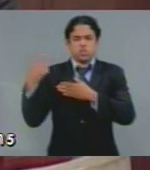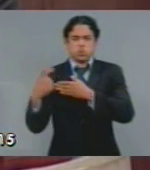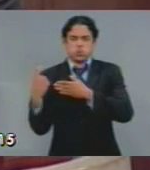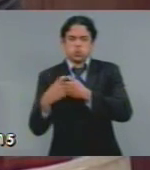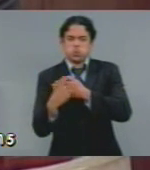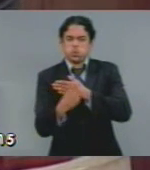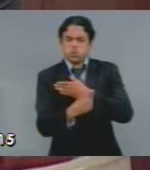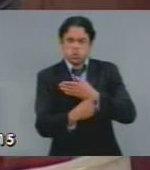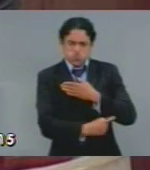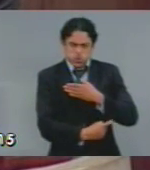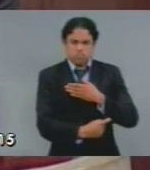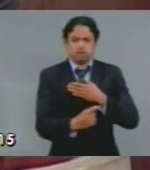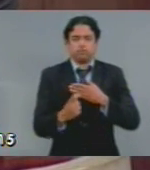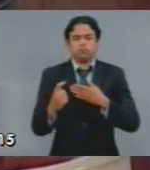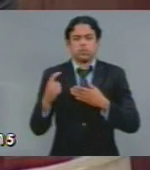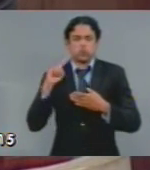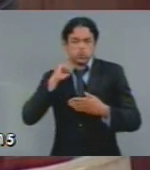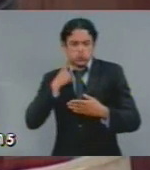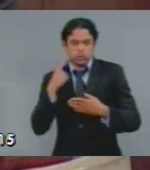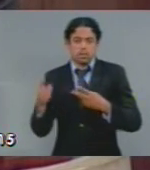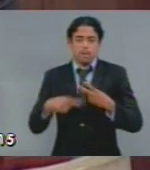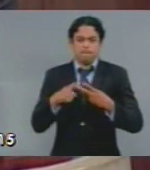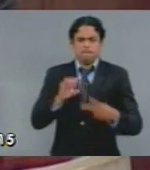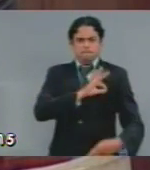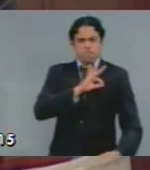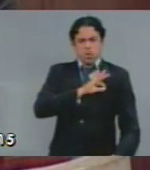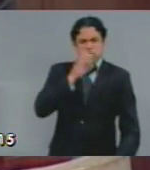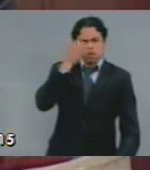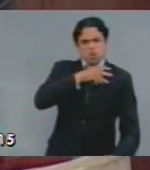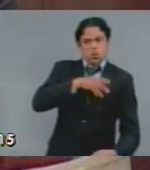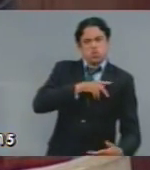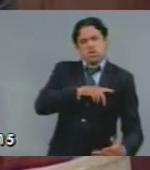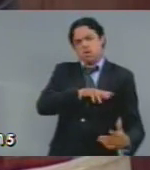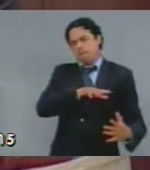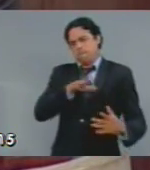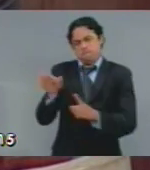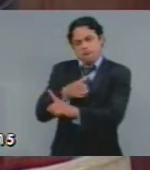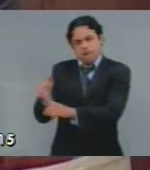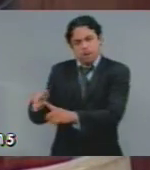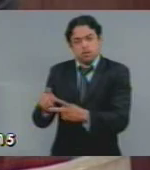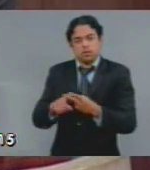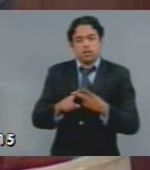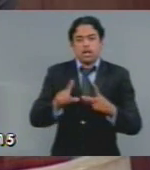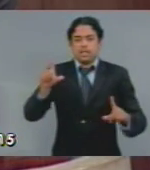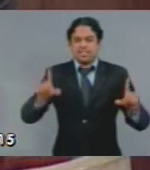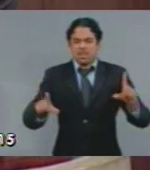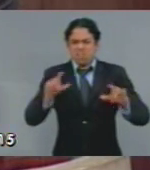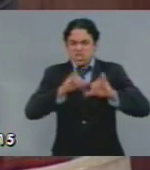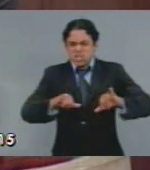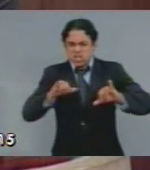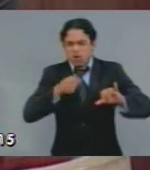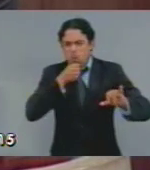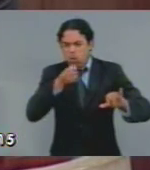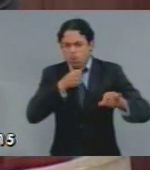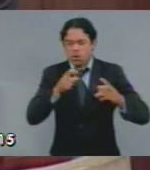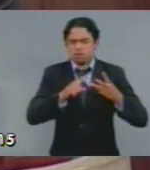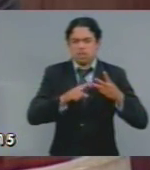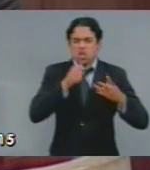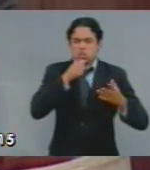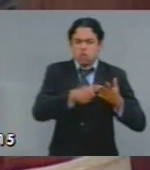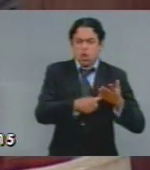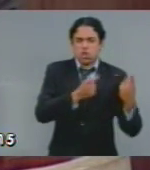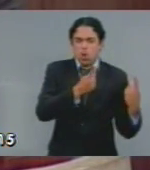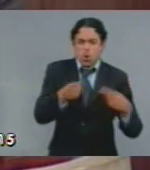o recurso imediato à intervenção policial, o tom de reprovação da imprensa, as muitas notas de repúdio